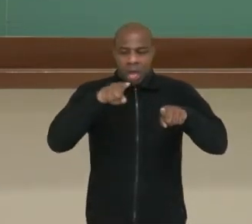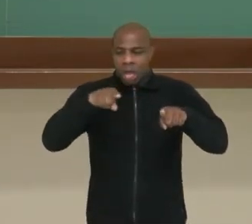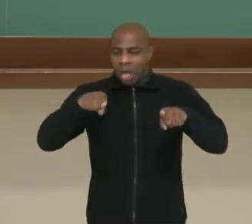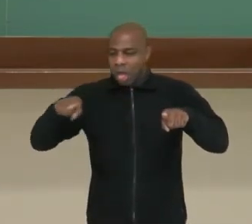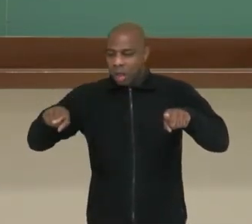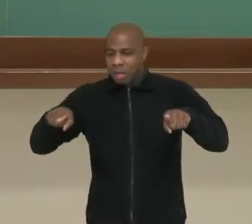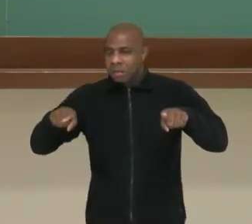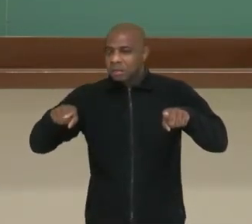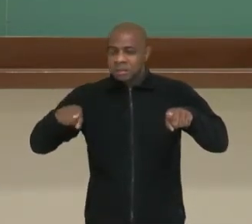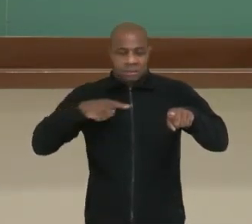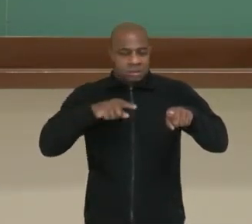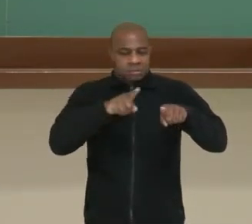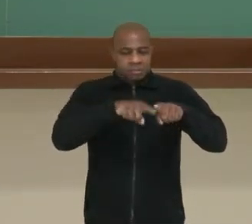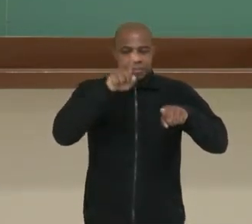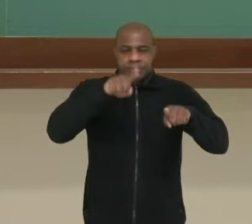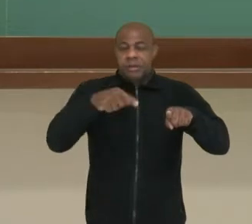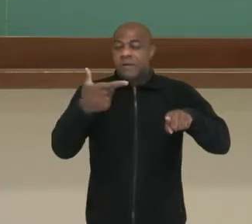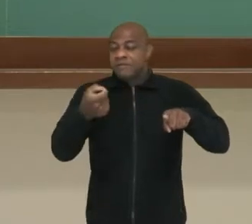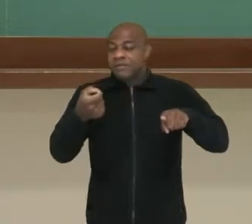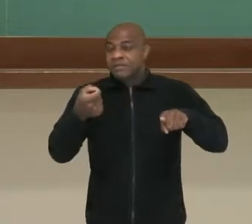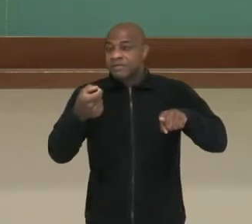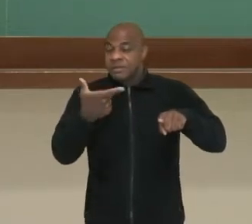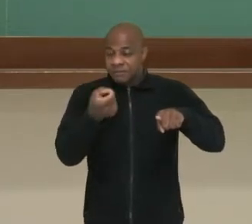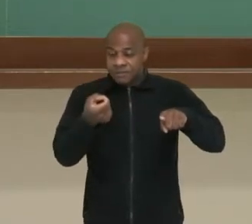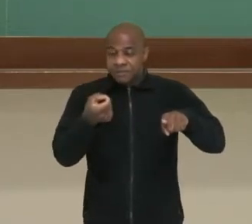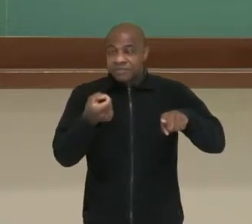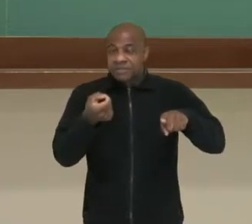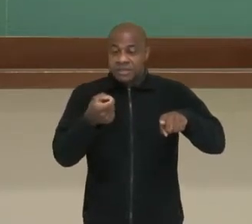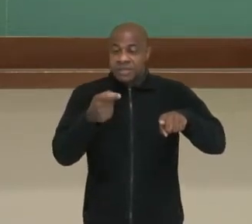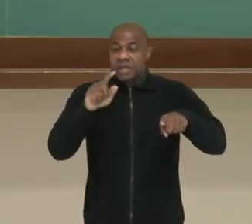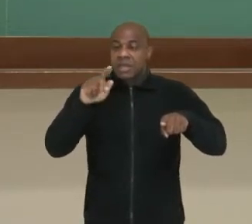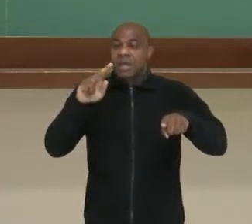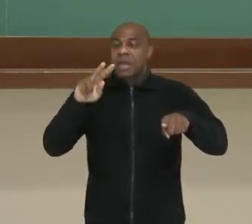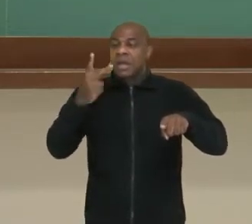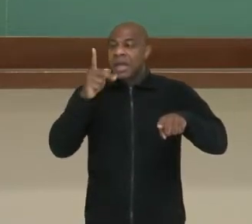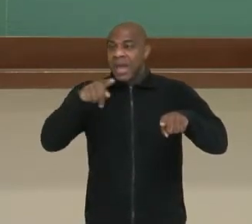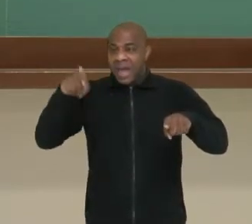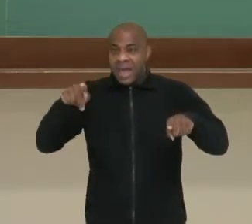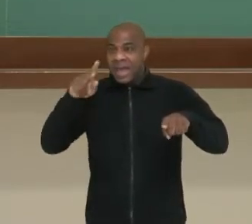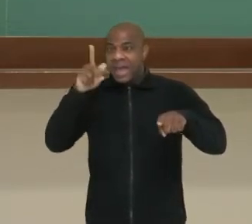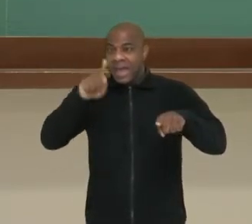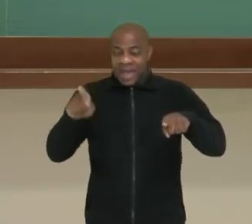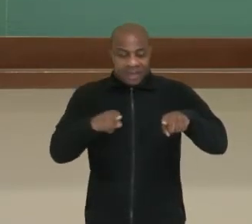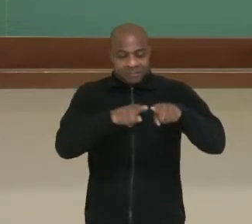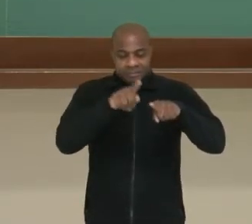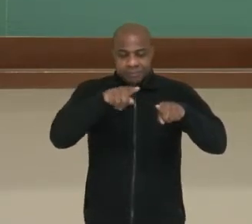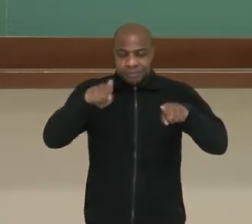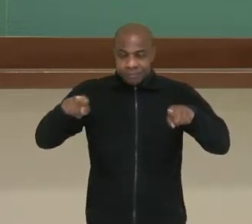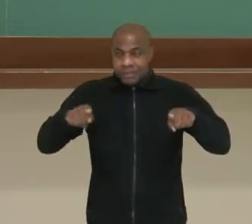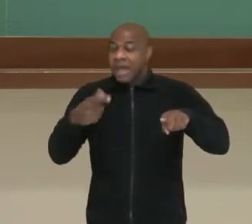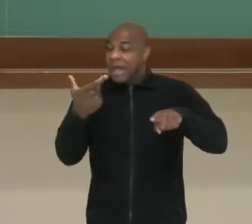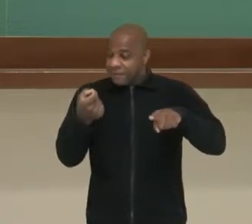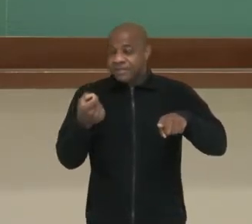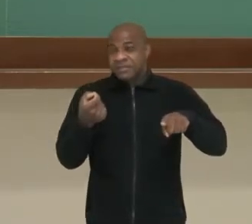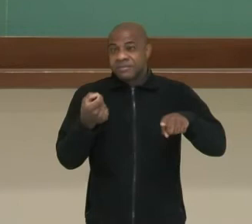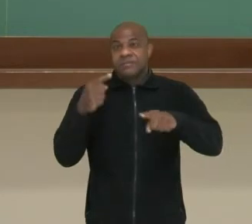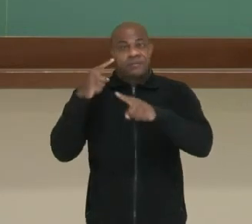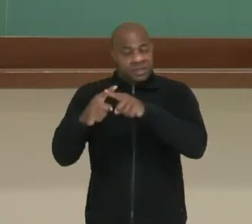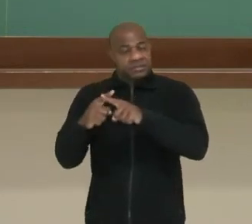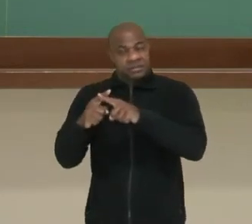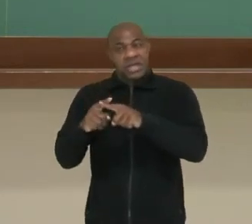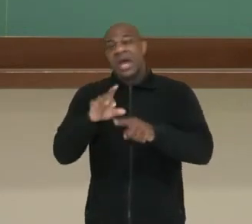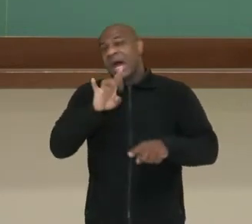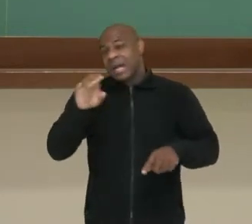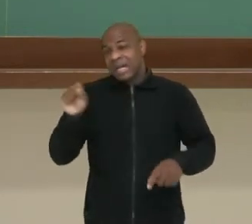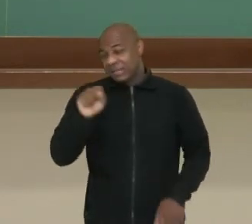que oscila 20 Hz a 20 Hz quer dizer que ela oscila 20 vezes a cada segundo. Uma onda que